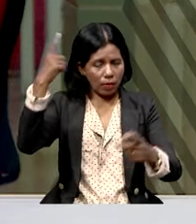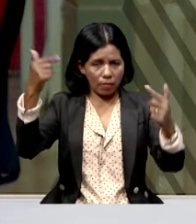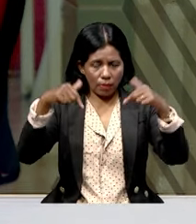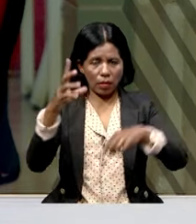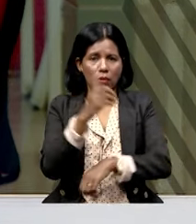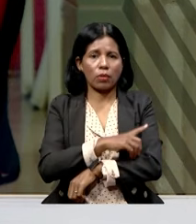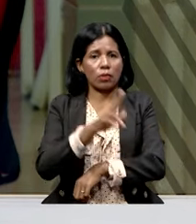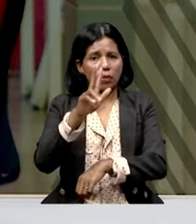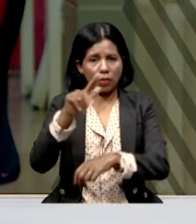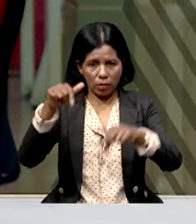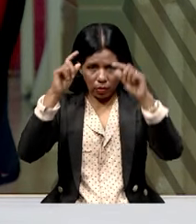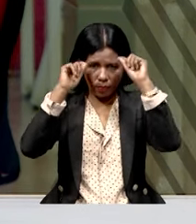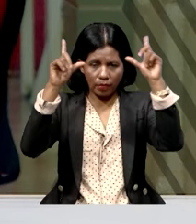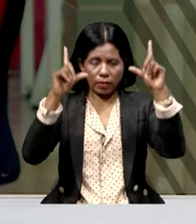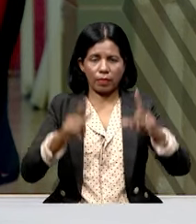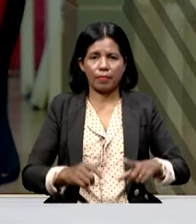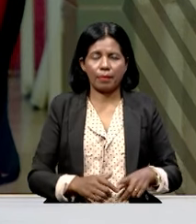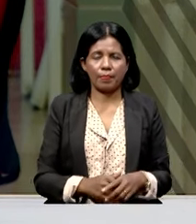e Timor-Leste.